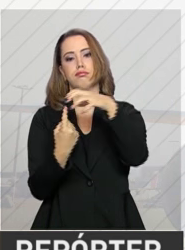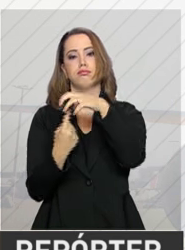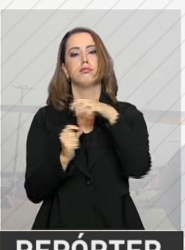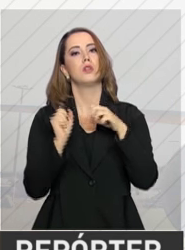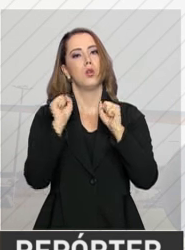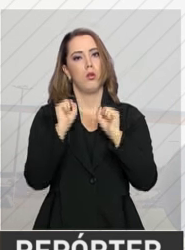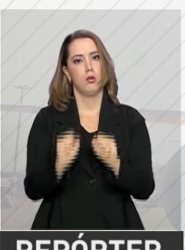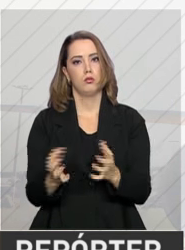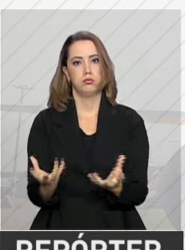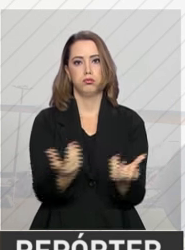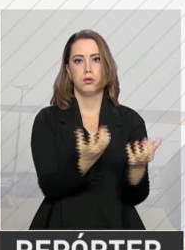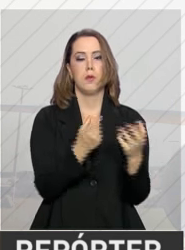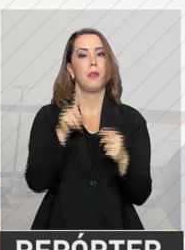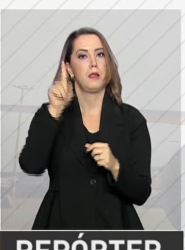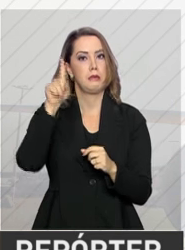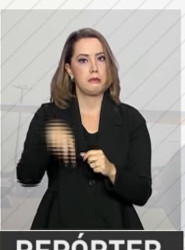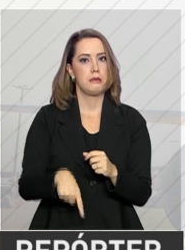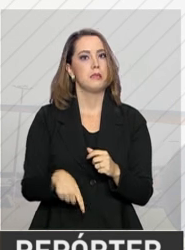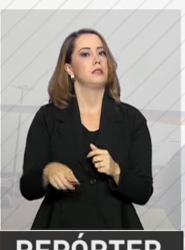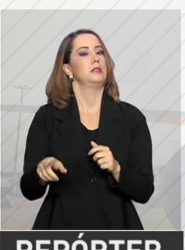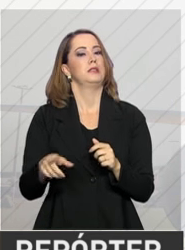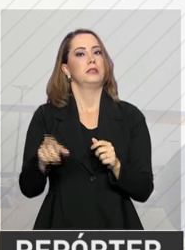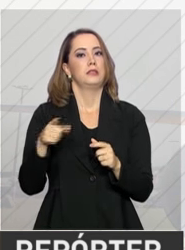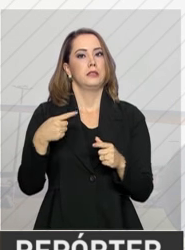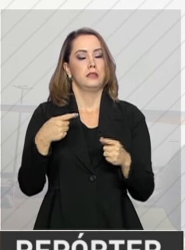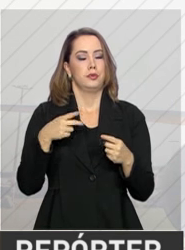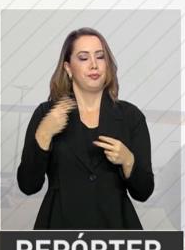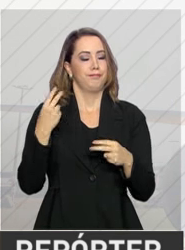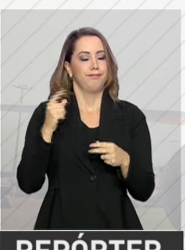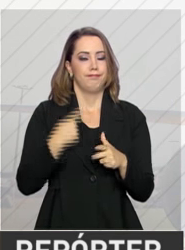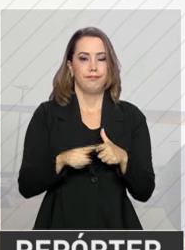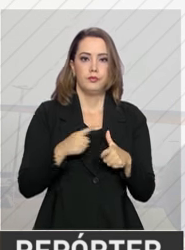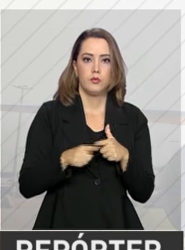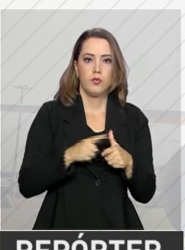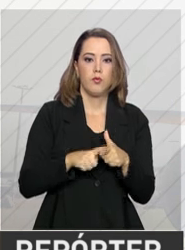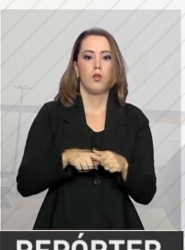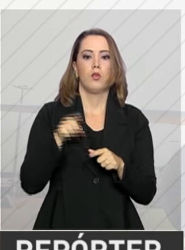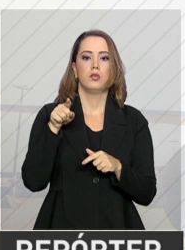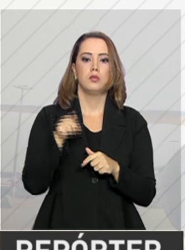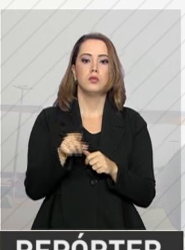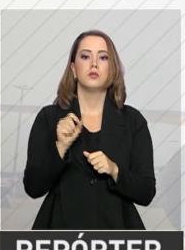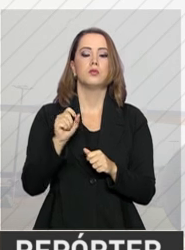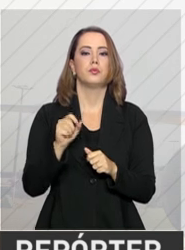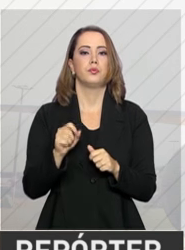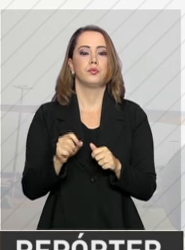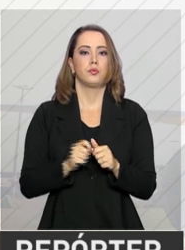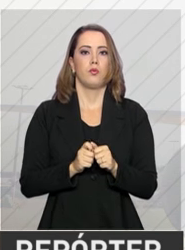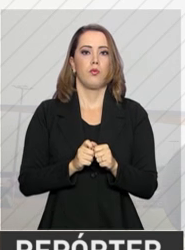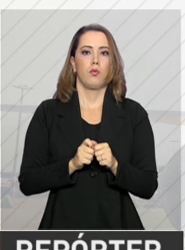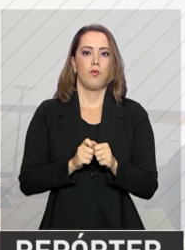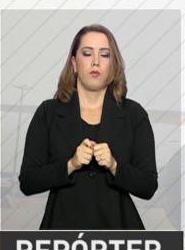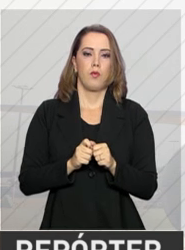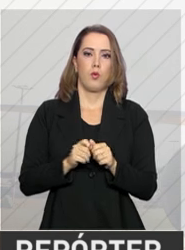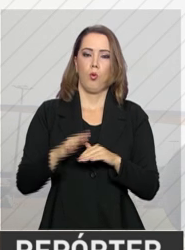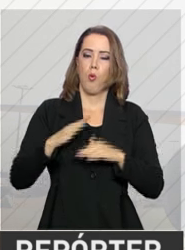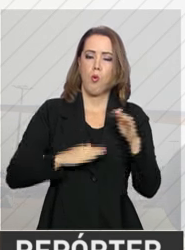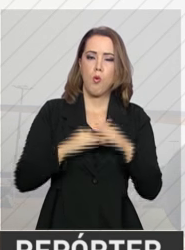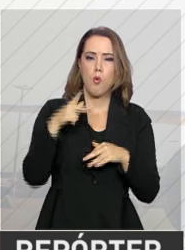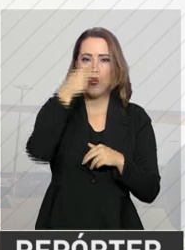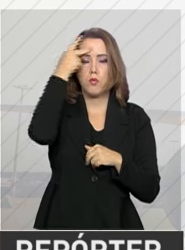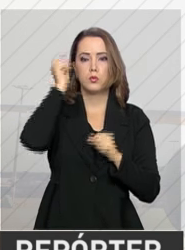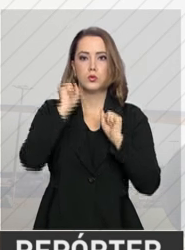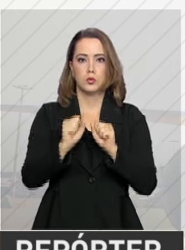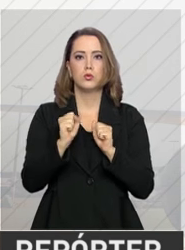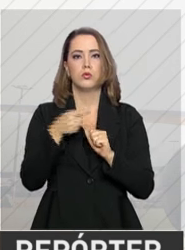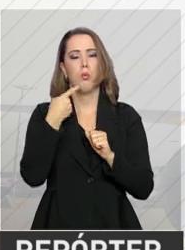provocar incêndios é crime ea pena vai de multa a detenção de um a três anos qualquer pessoa pode denunciar a